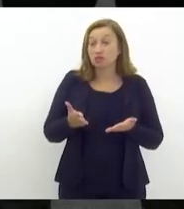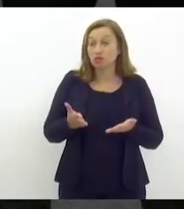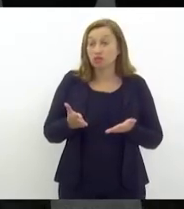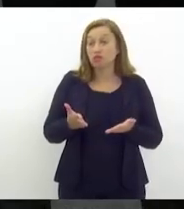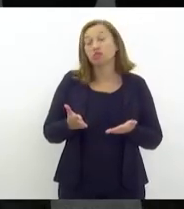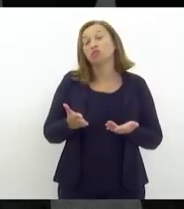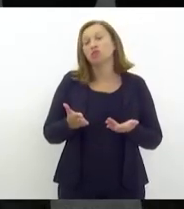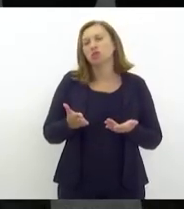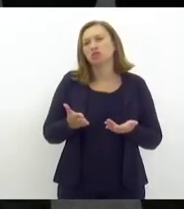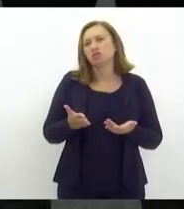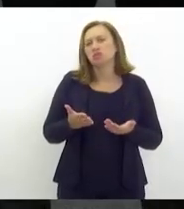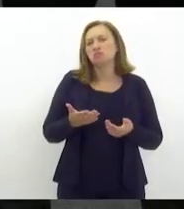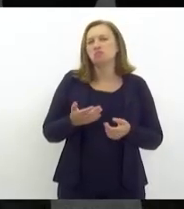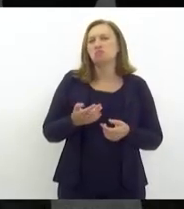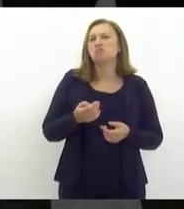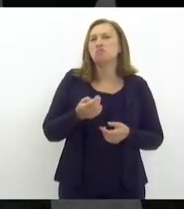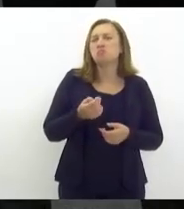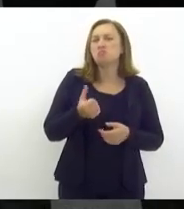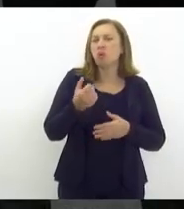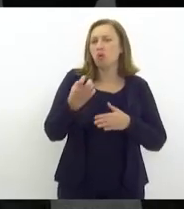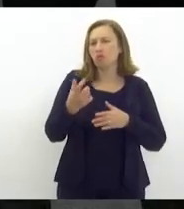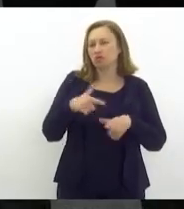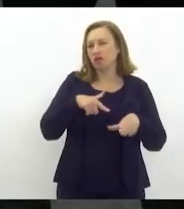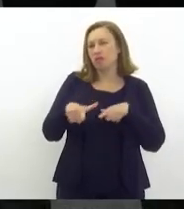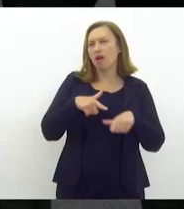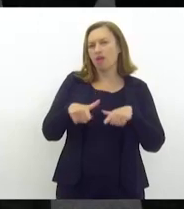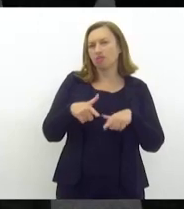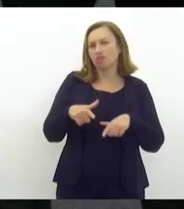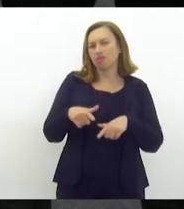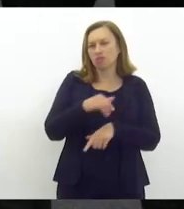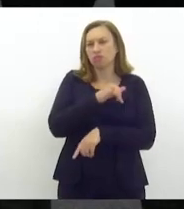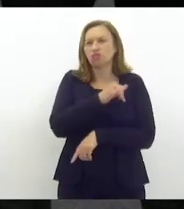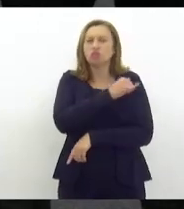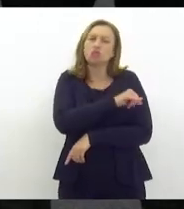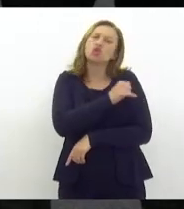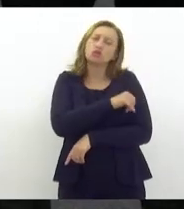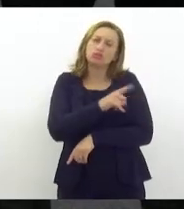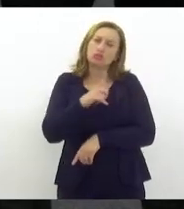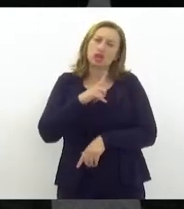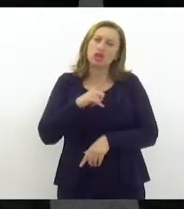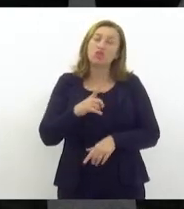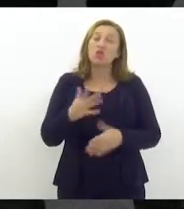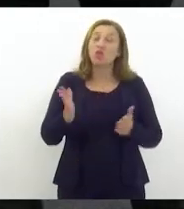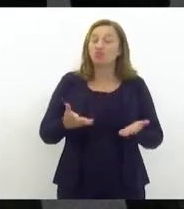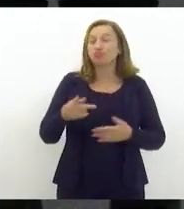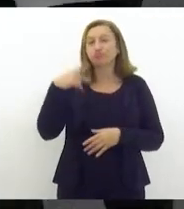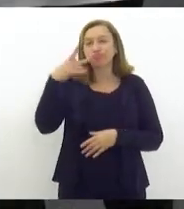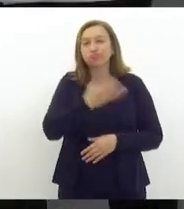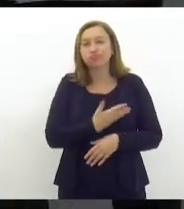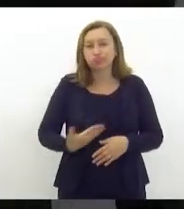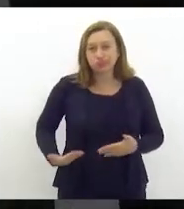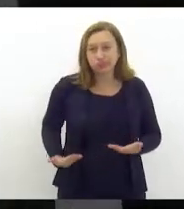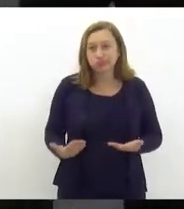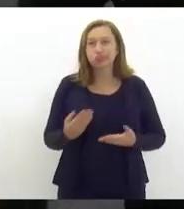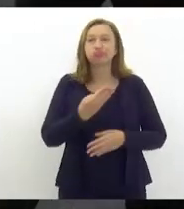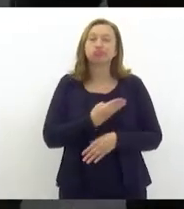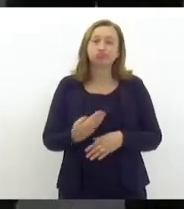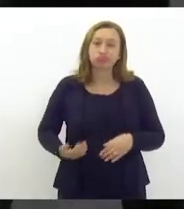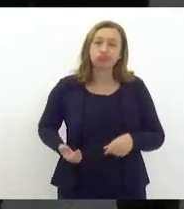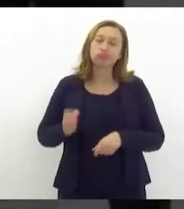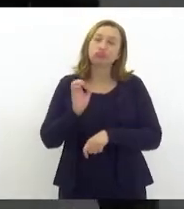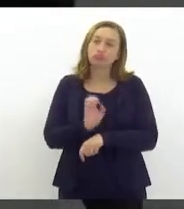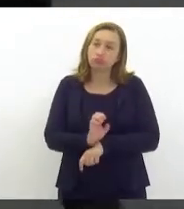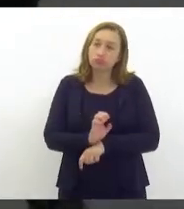no Brasil, e a gente não tem políticas públicas sérias hoje no estado do Rio de Janeiro, no governo do estado,